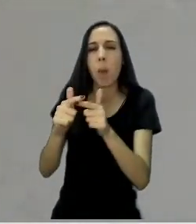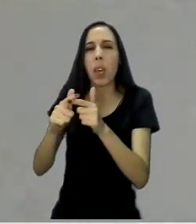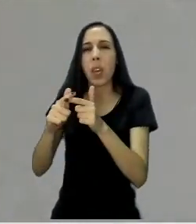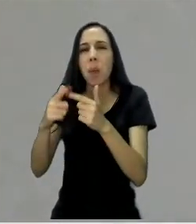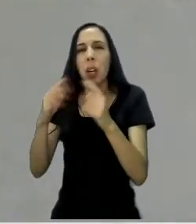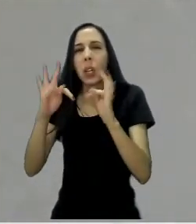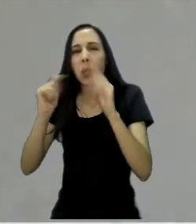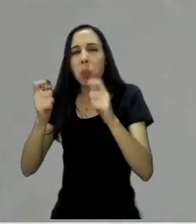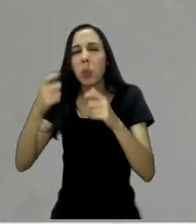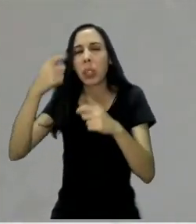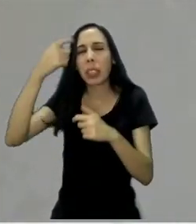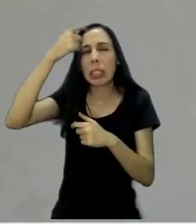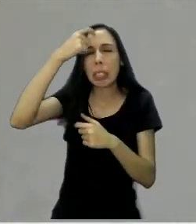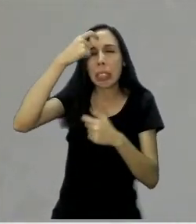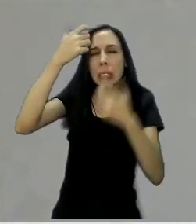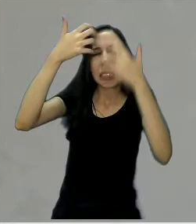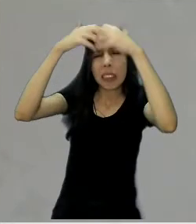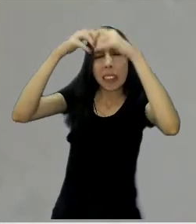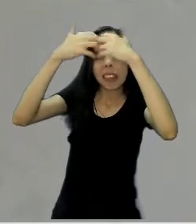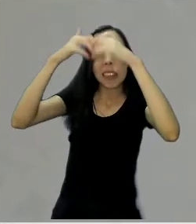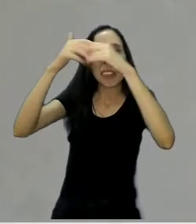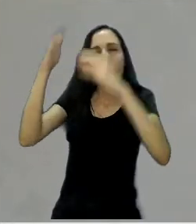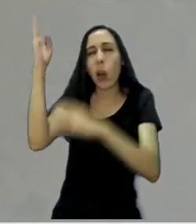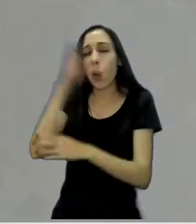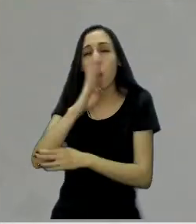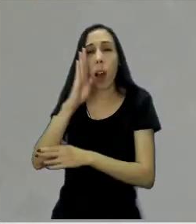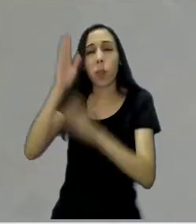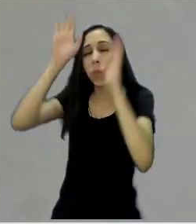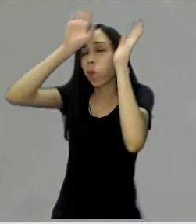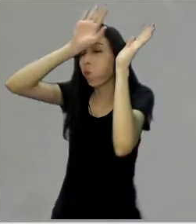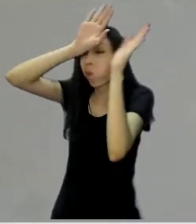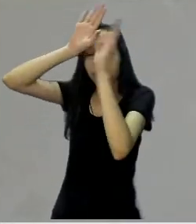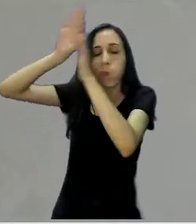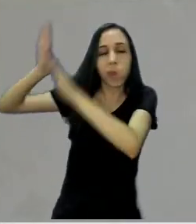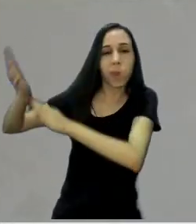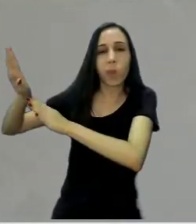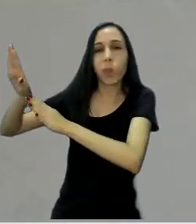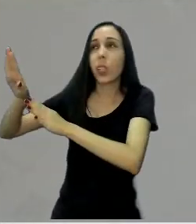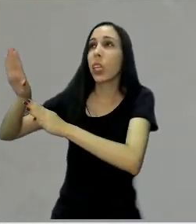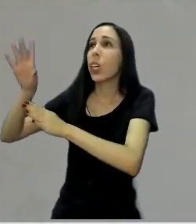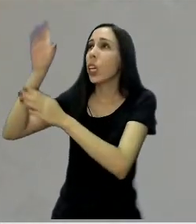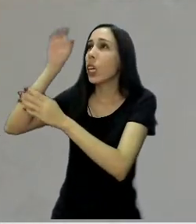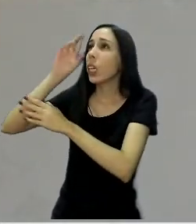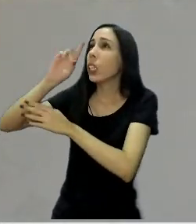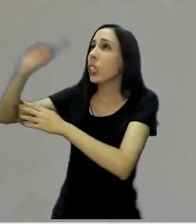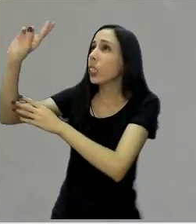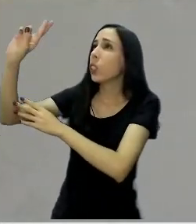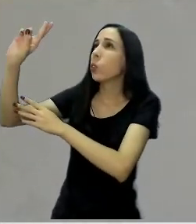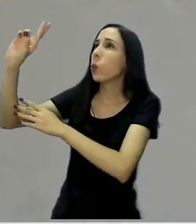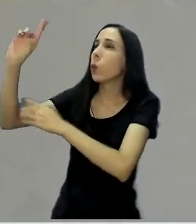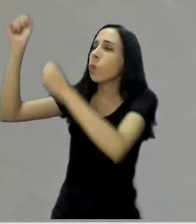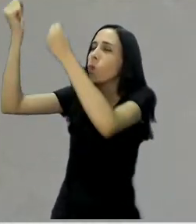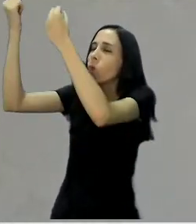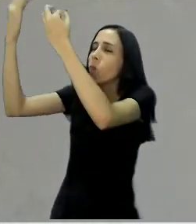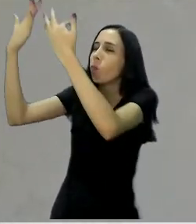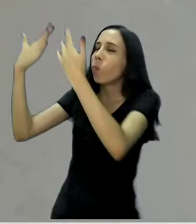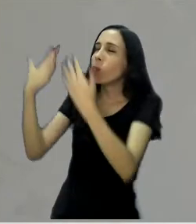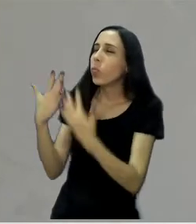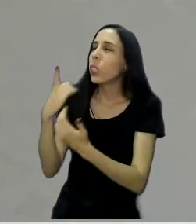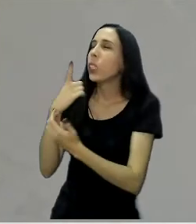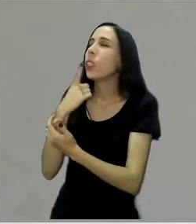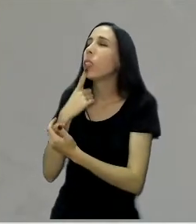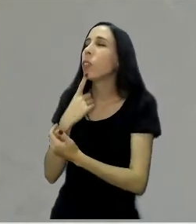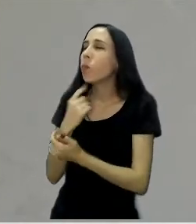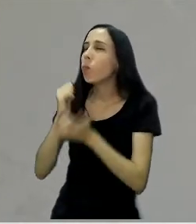nossa alma, a nossa mente, as nossas emoções cativas do mal. Senhor, lava-nos no